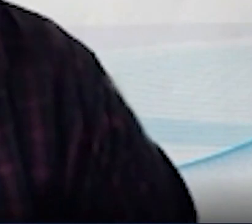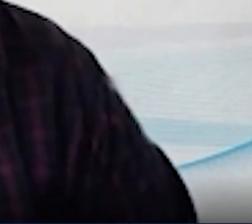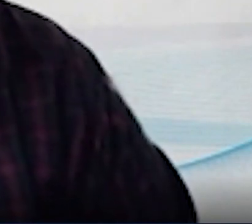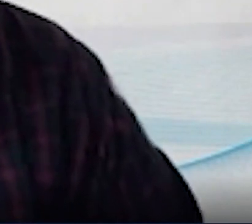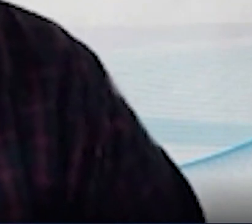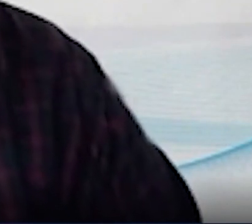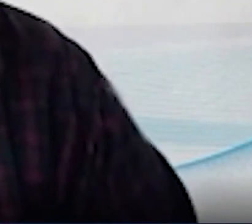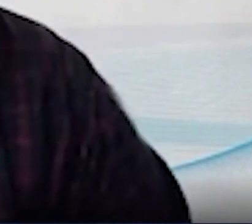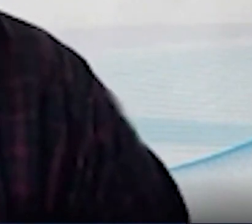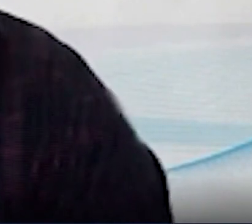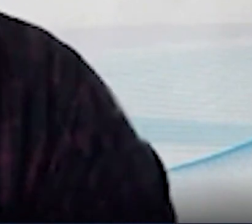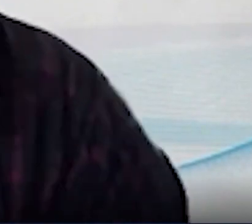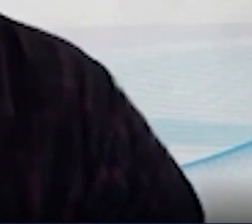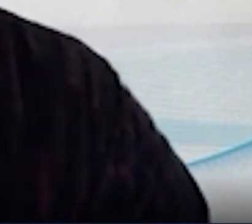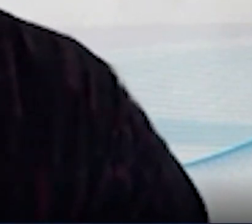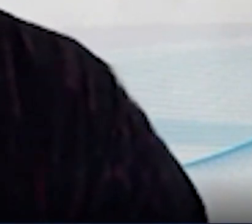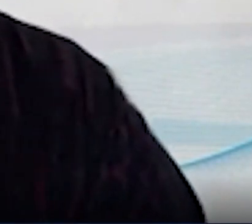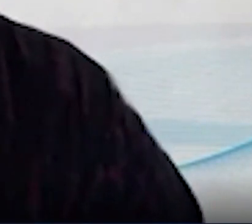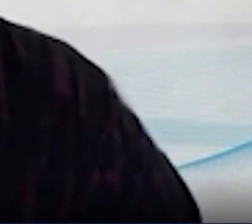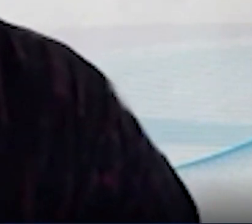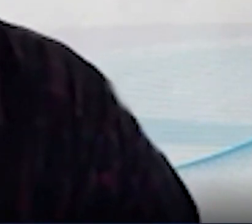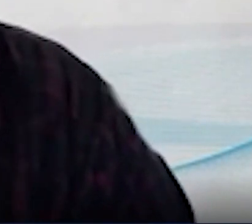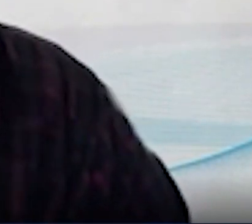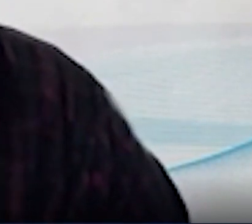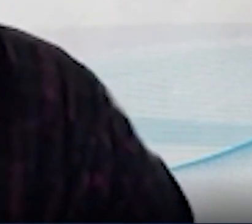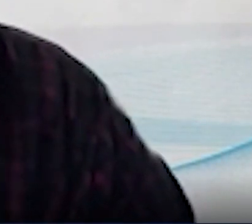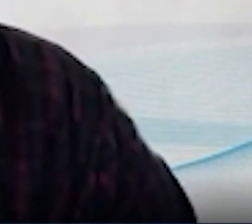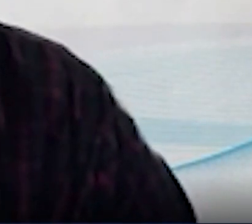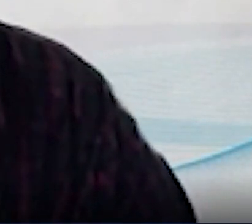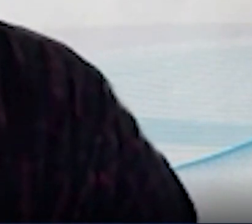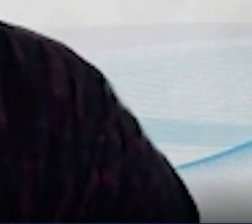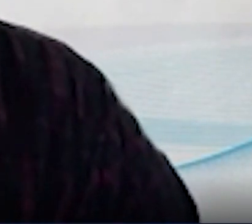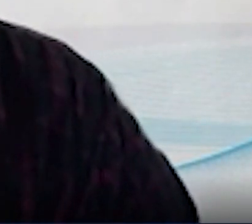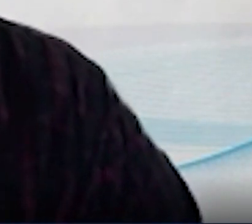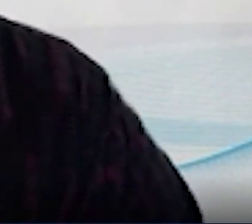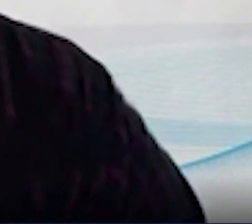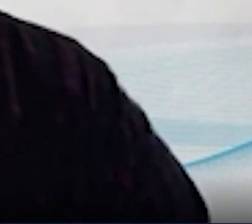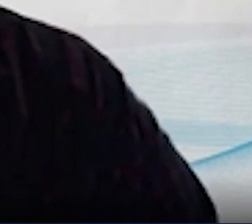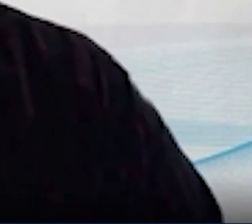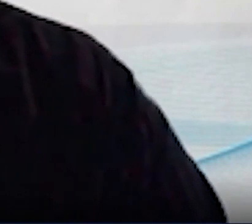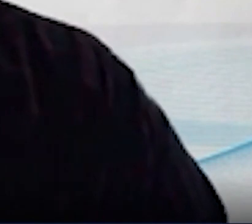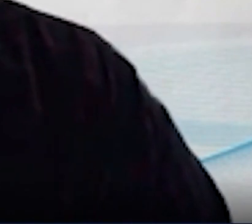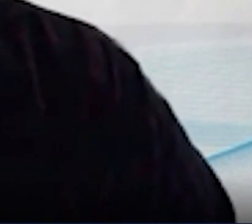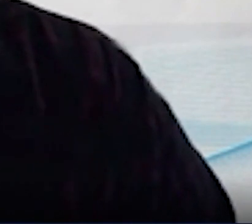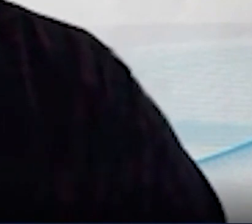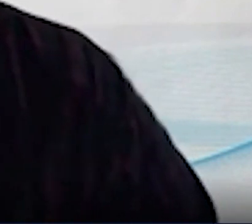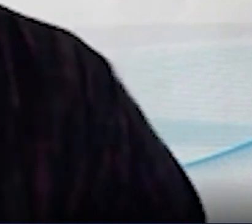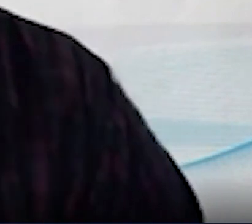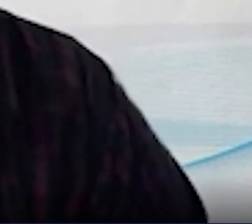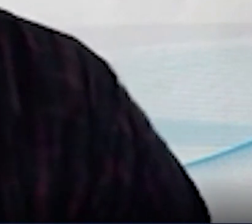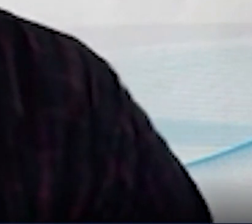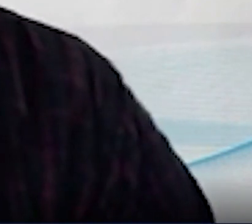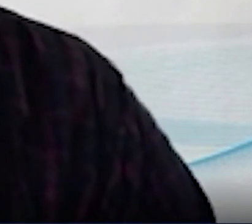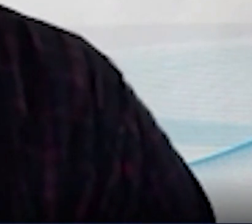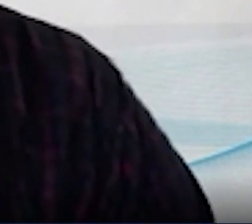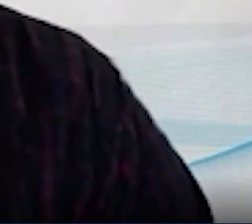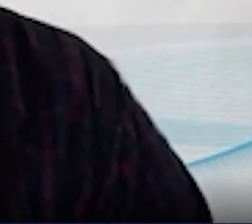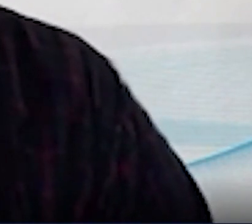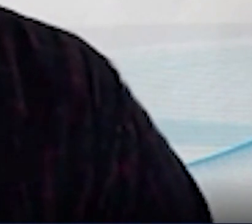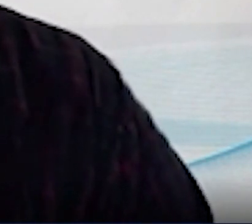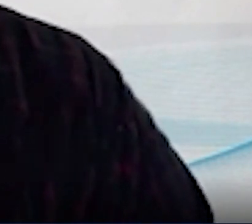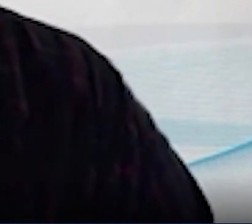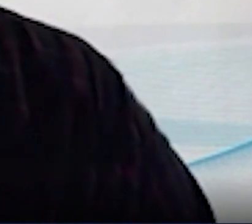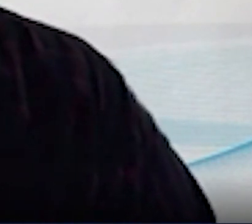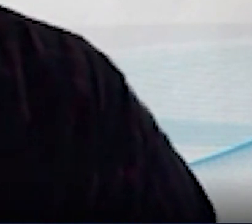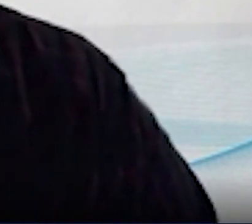Boa noite. Estamos mais uma vez aqui pela Escola do Parlamento de Fortaleza, recebendo mais